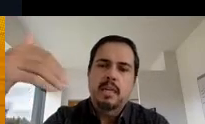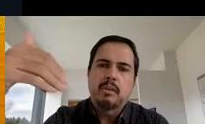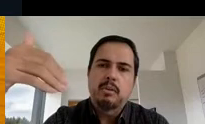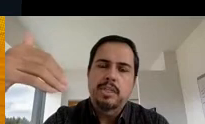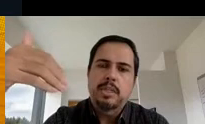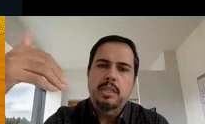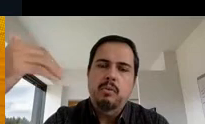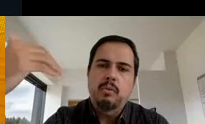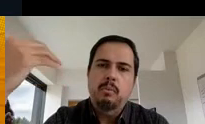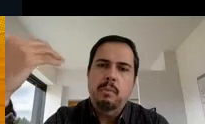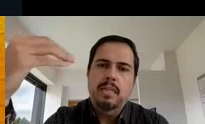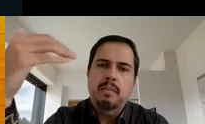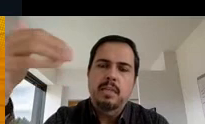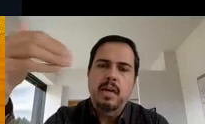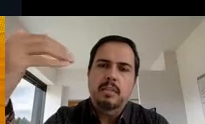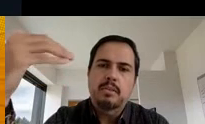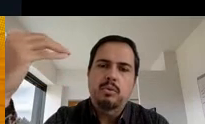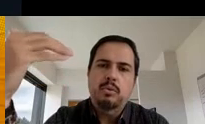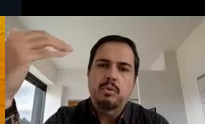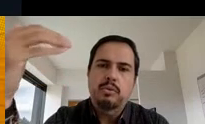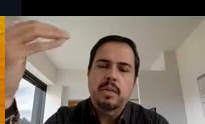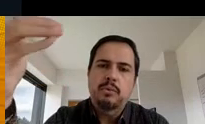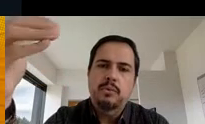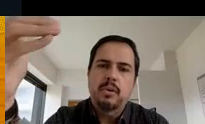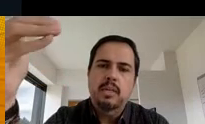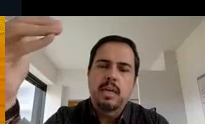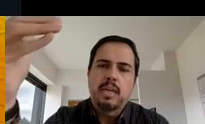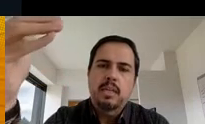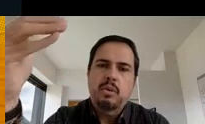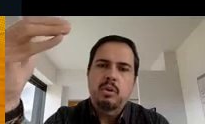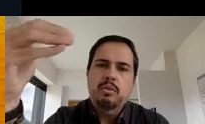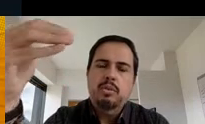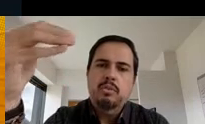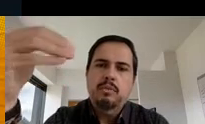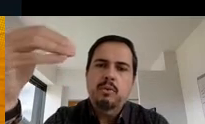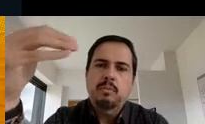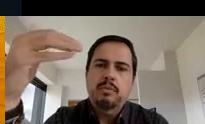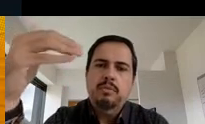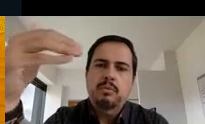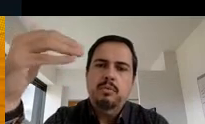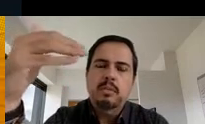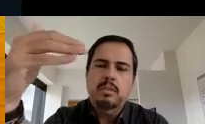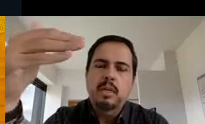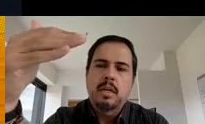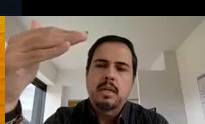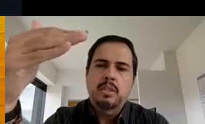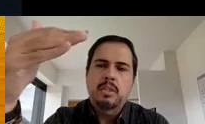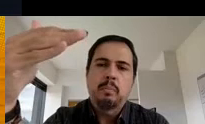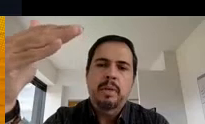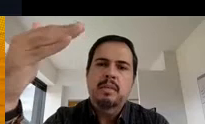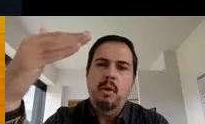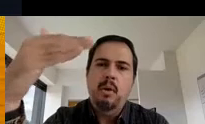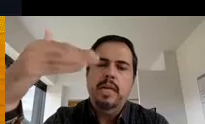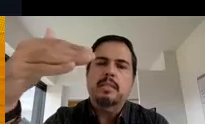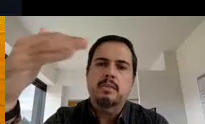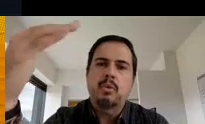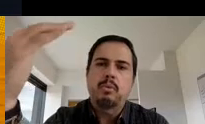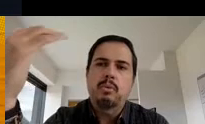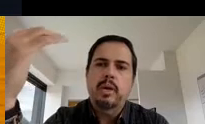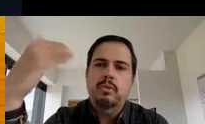Isso rebate na tecnologia. Então, mais da metade dos donos de smartphone só usam o smartphone para funções